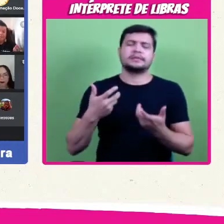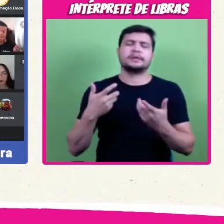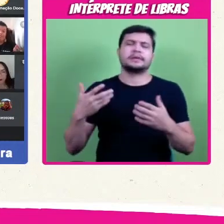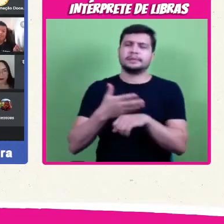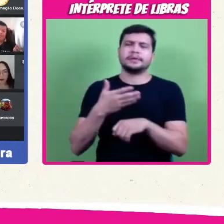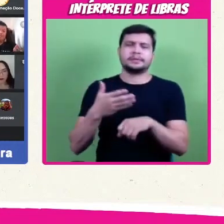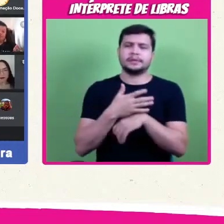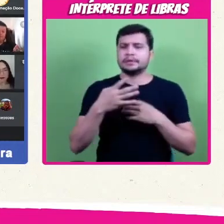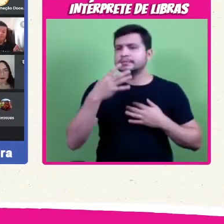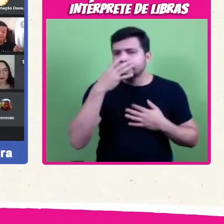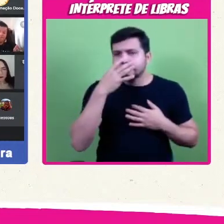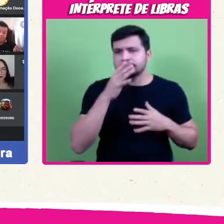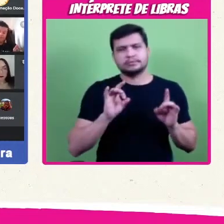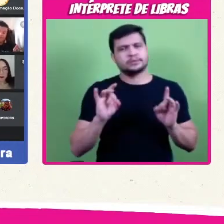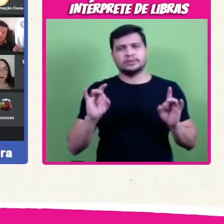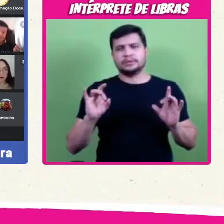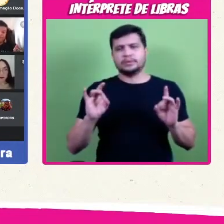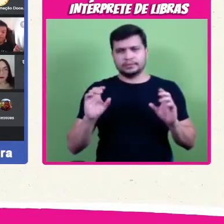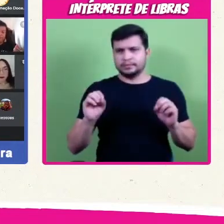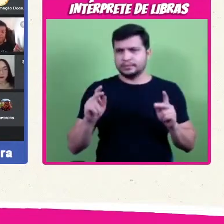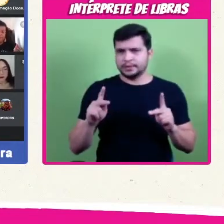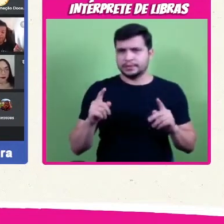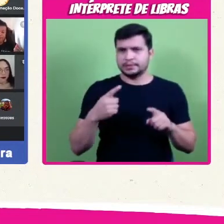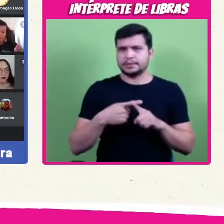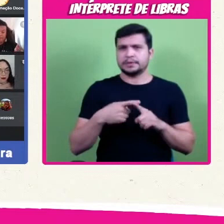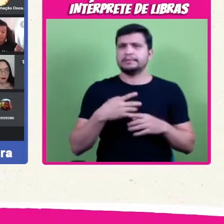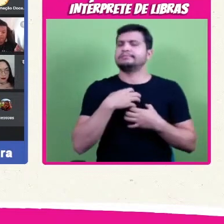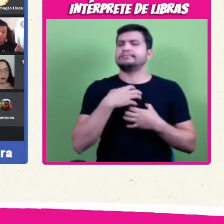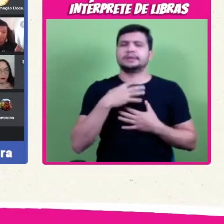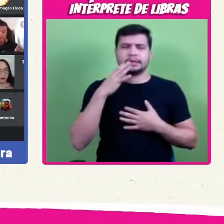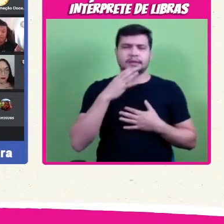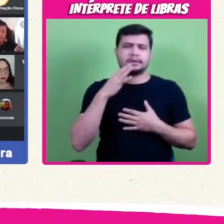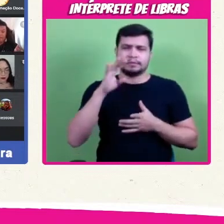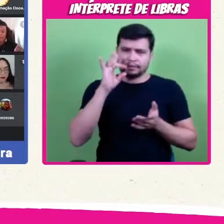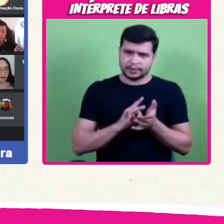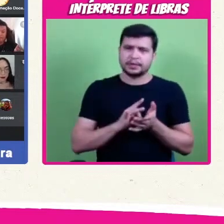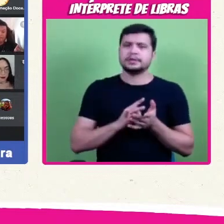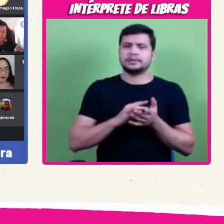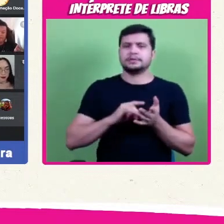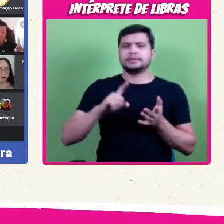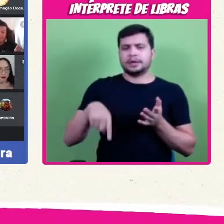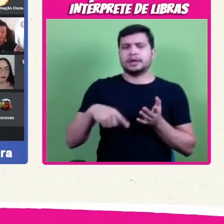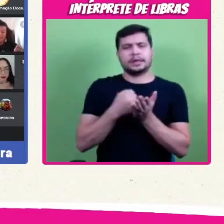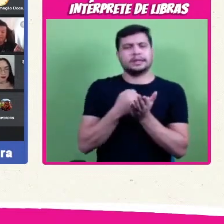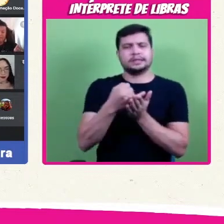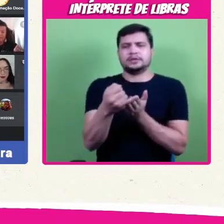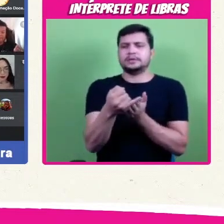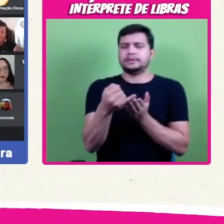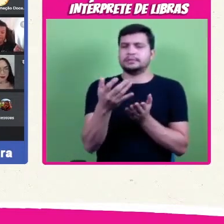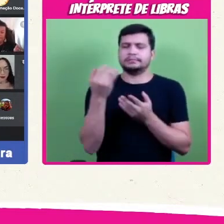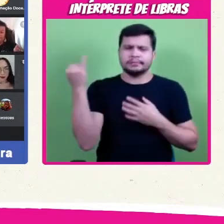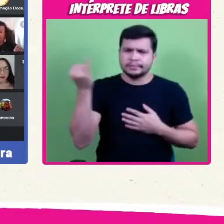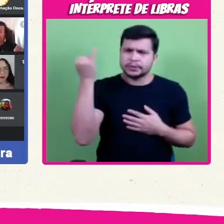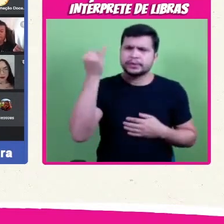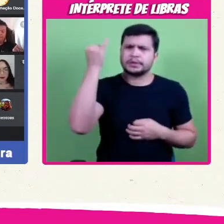ouvinte mesmo, assim, achei muito legal. For Rainbow é uma iniciativa excelente,